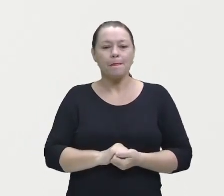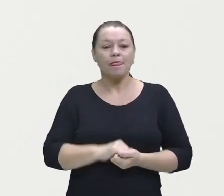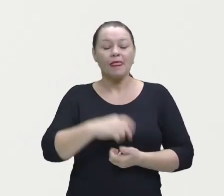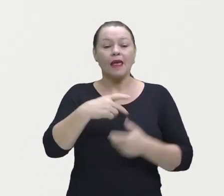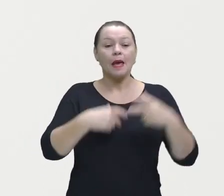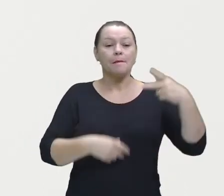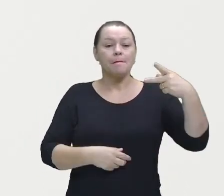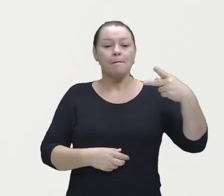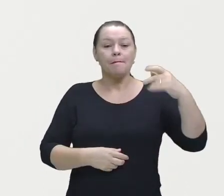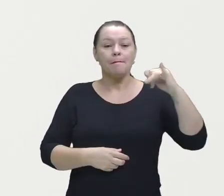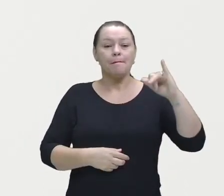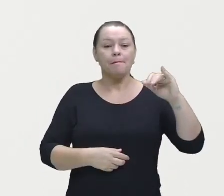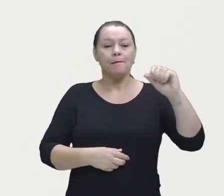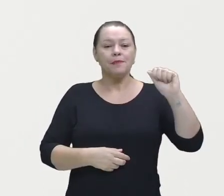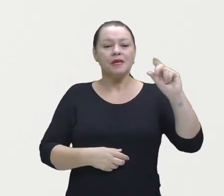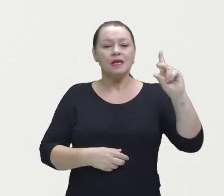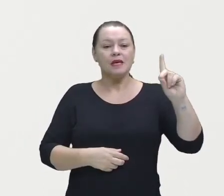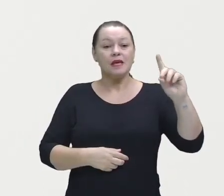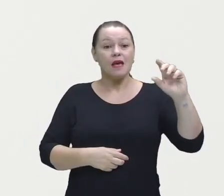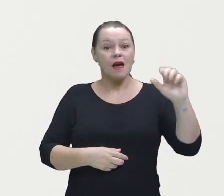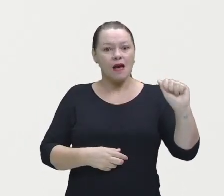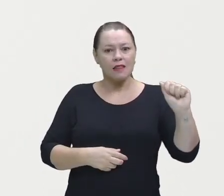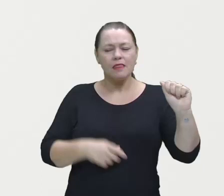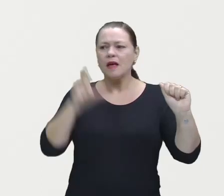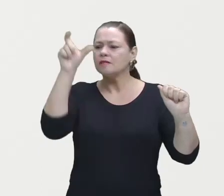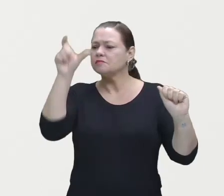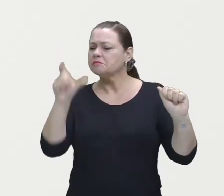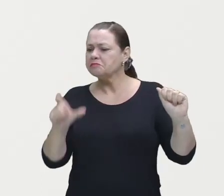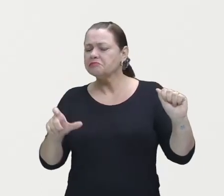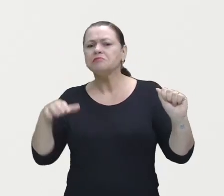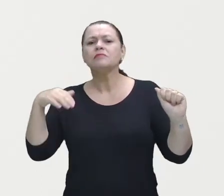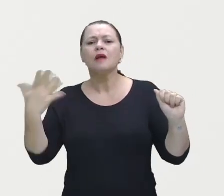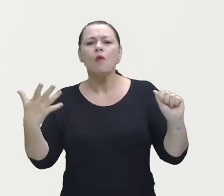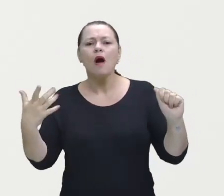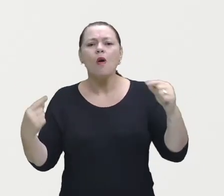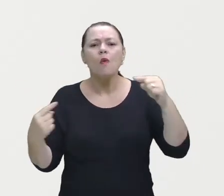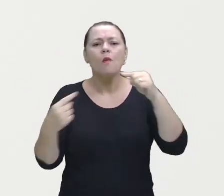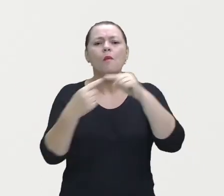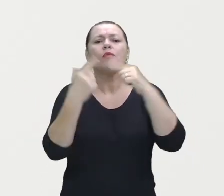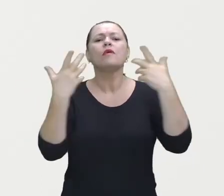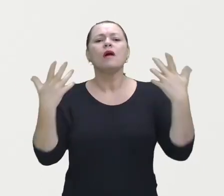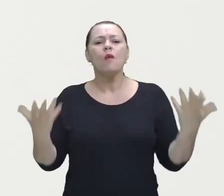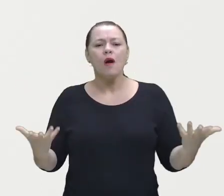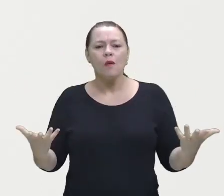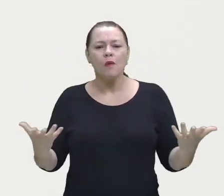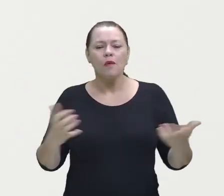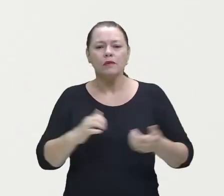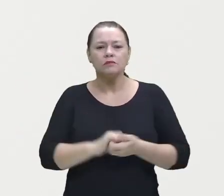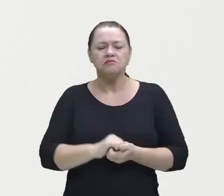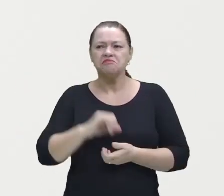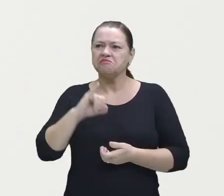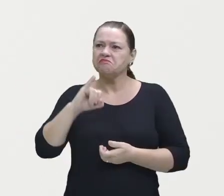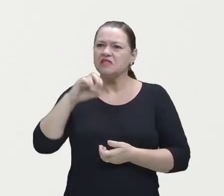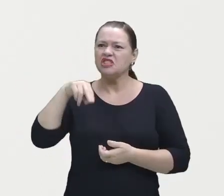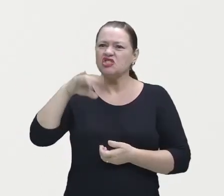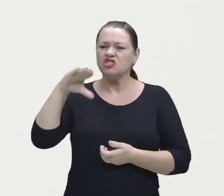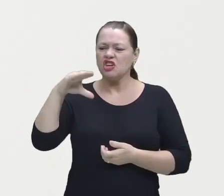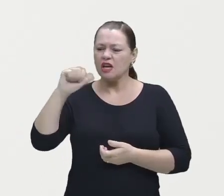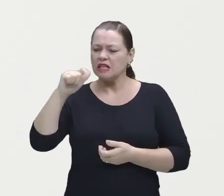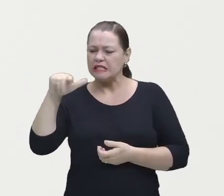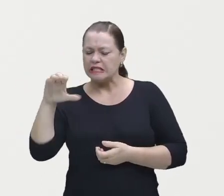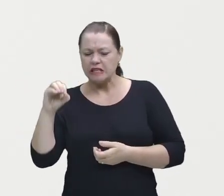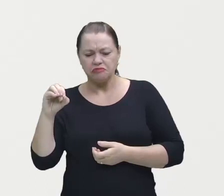piada. Piada vai ter o mesmo som final de qual palavra? Injeção